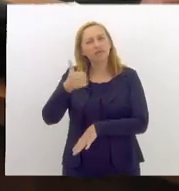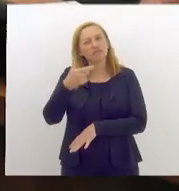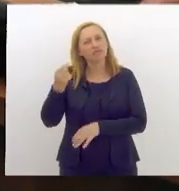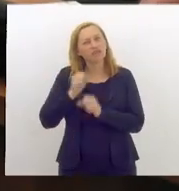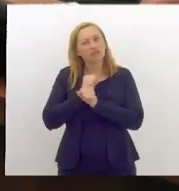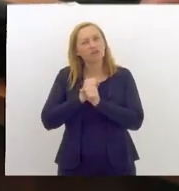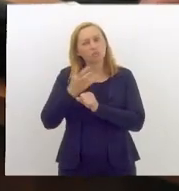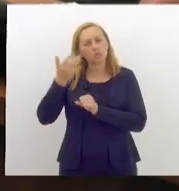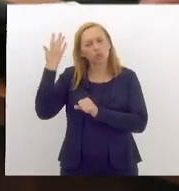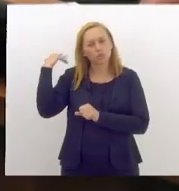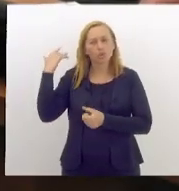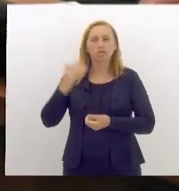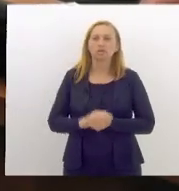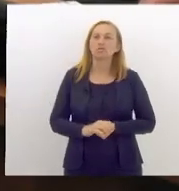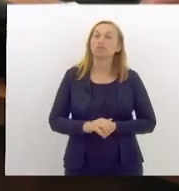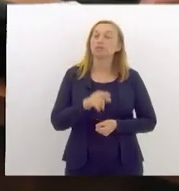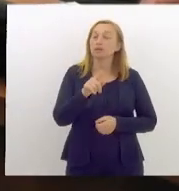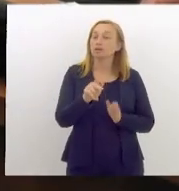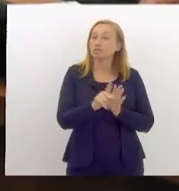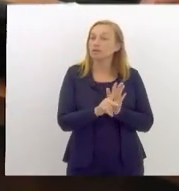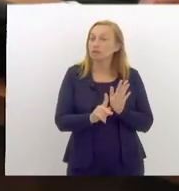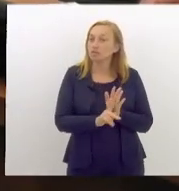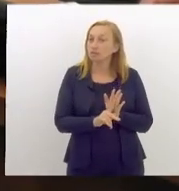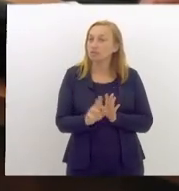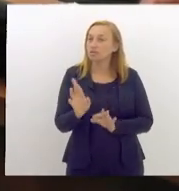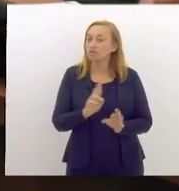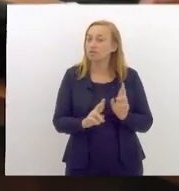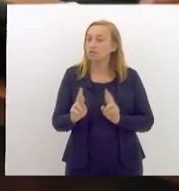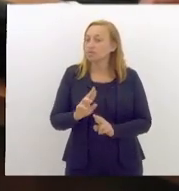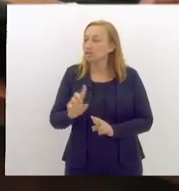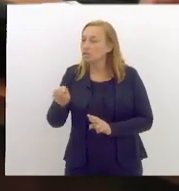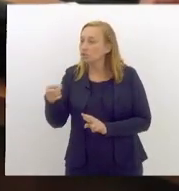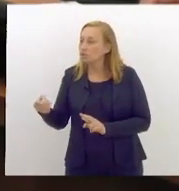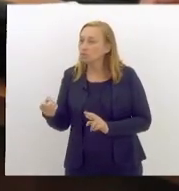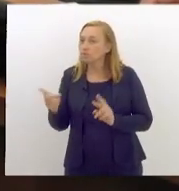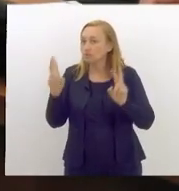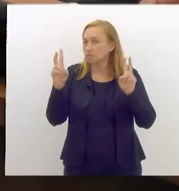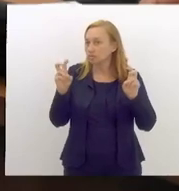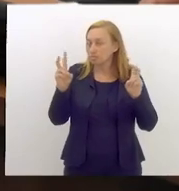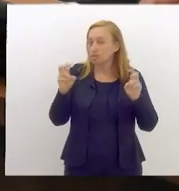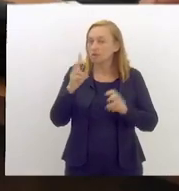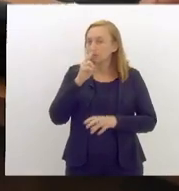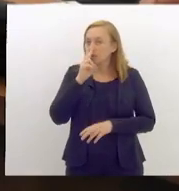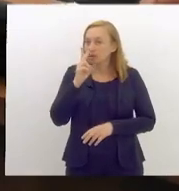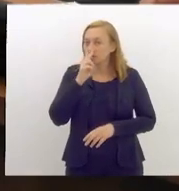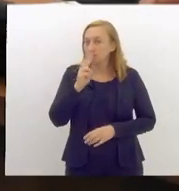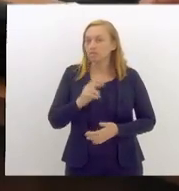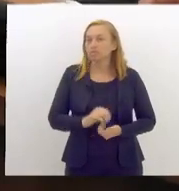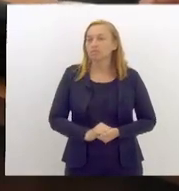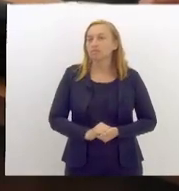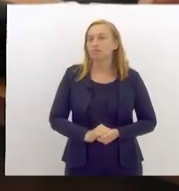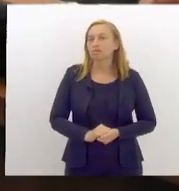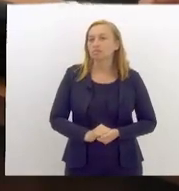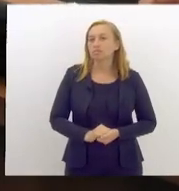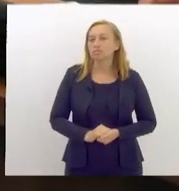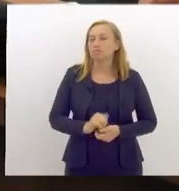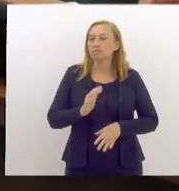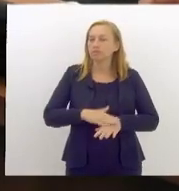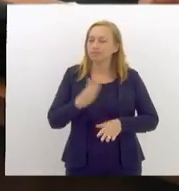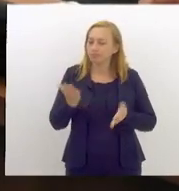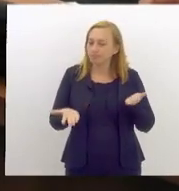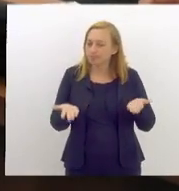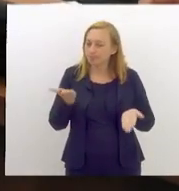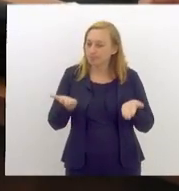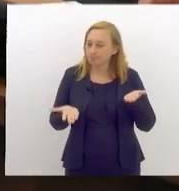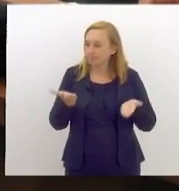atrás esse projeto em relação a outra situação parece mais equilibrado